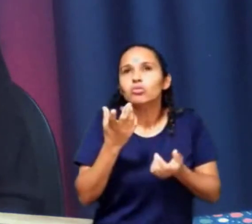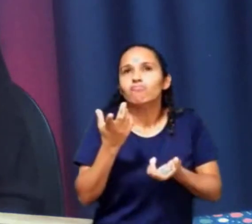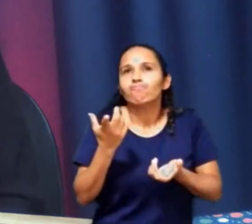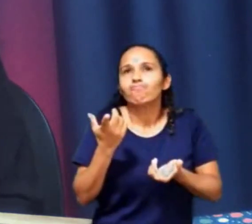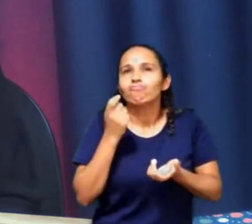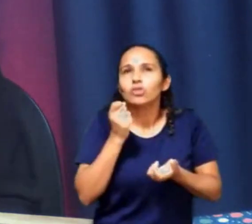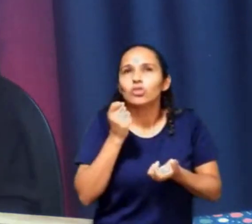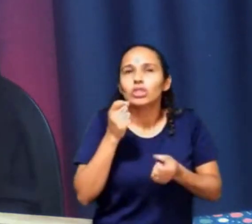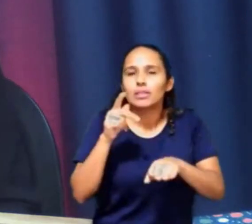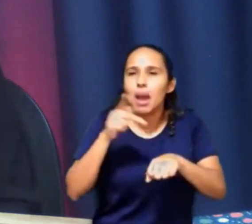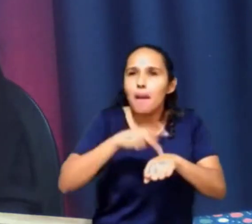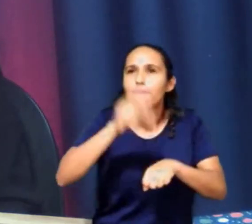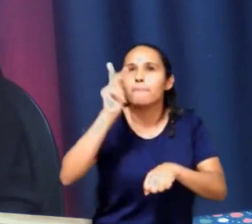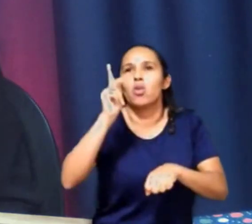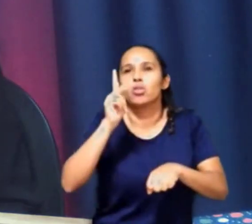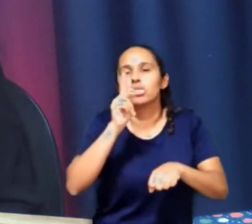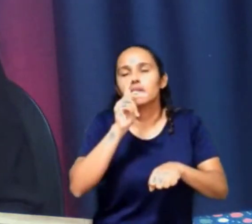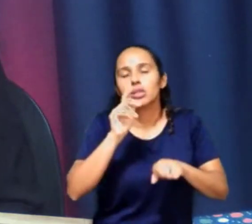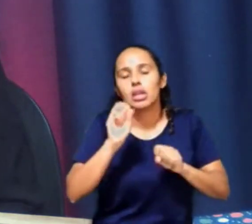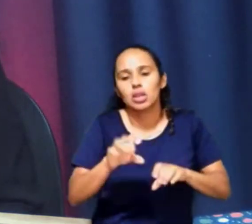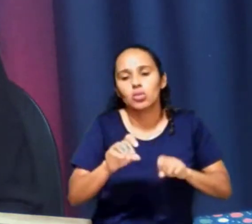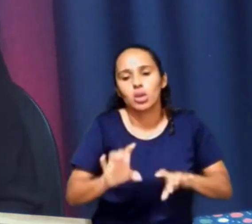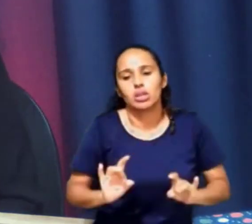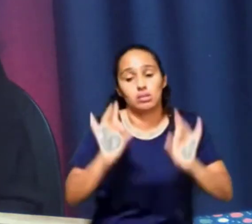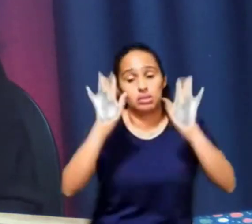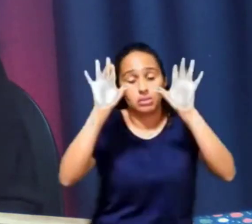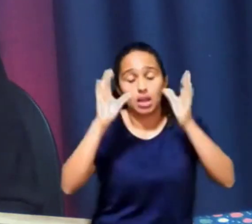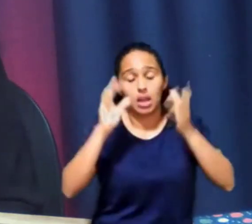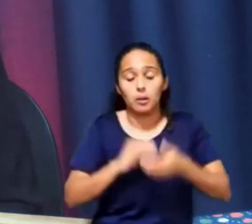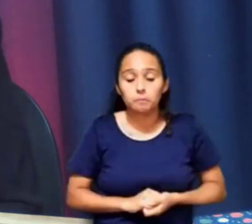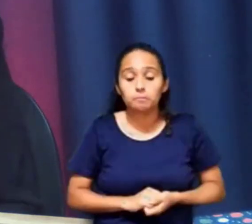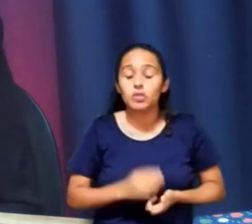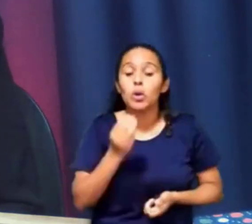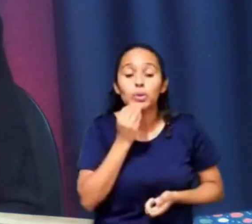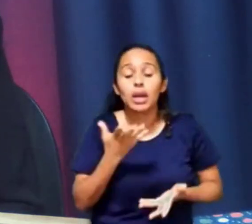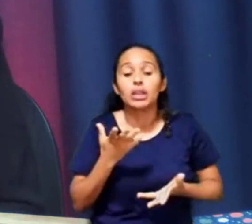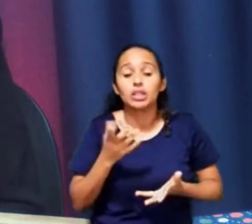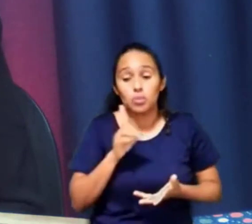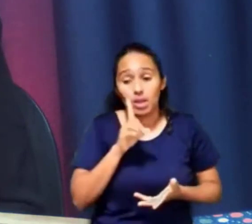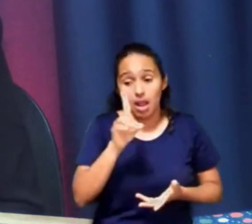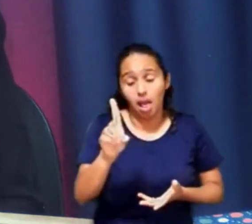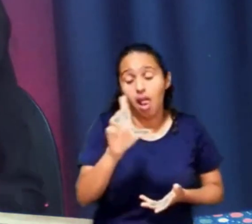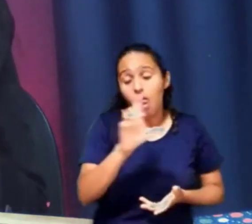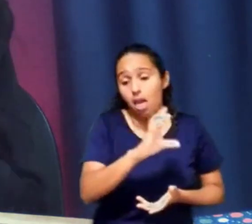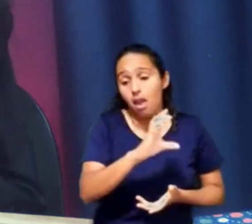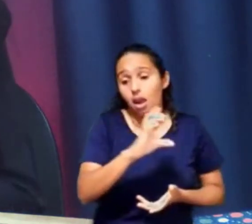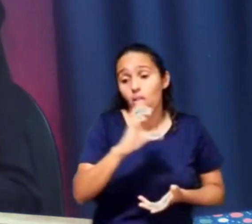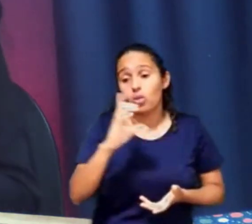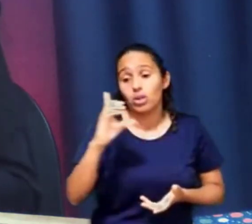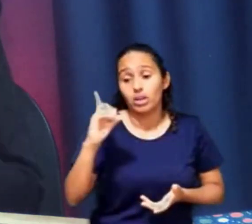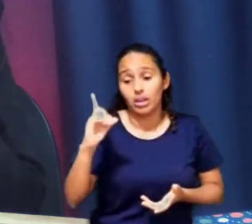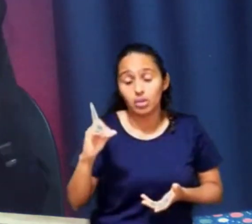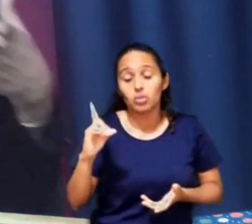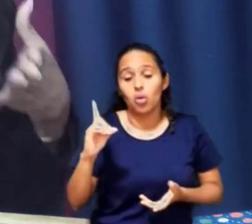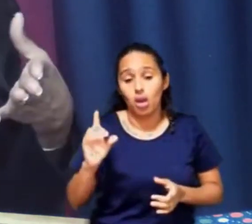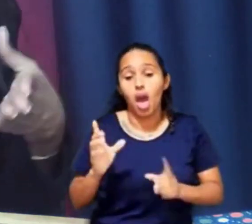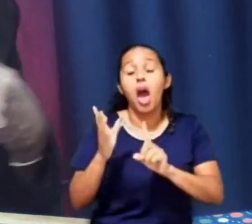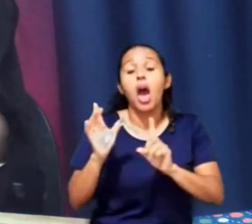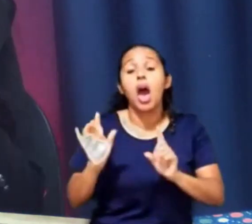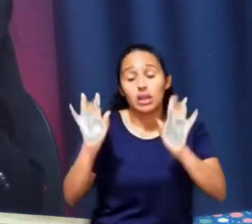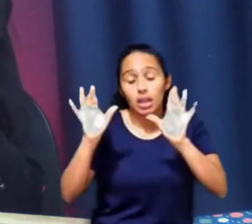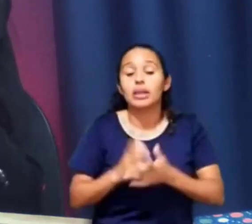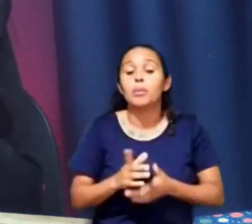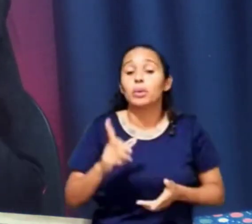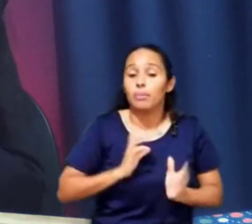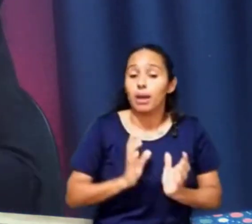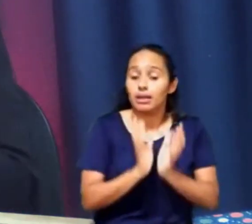de... Na época, a Eretusa, ela era a coordenadora técnica, porque a PAI tem a parte pedagógica e tem a parte clínica, né? Que